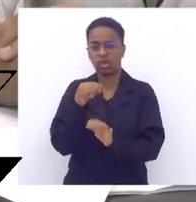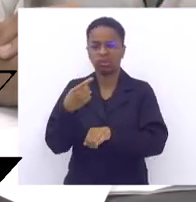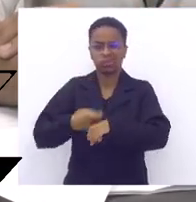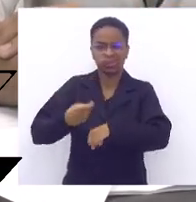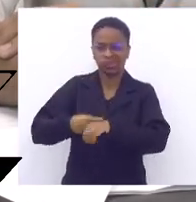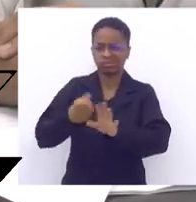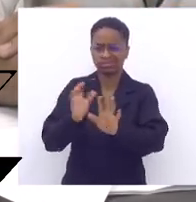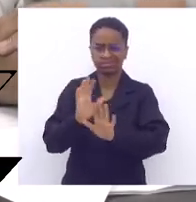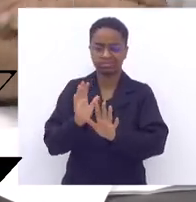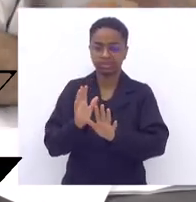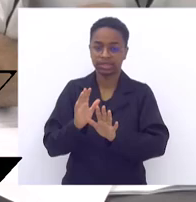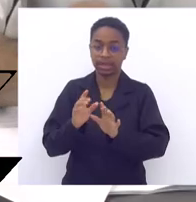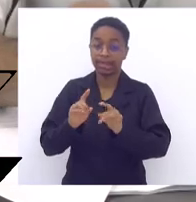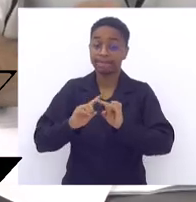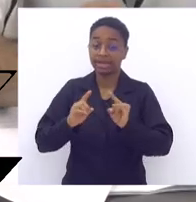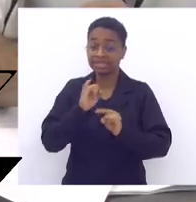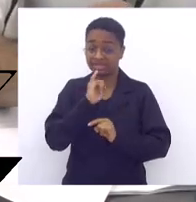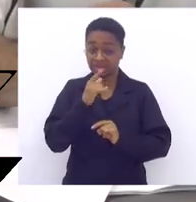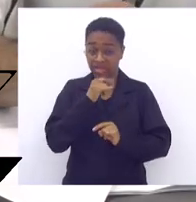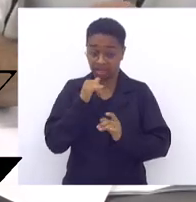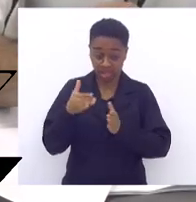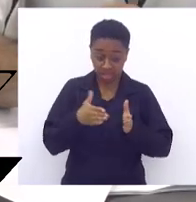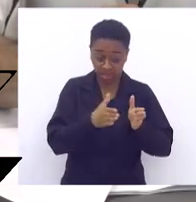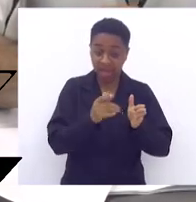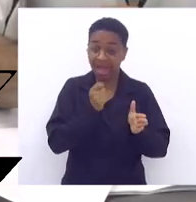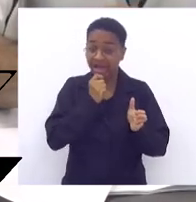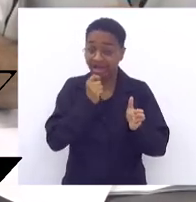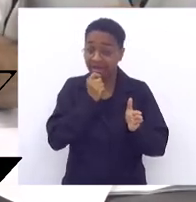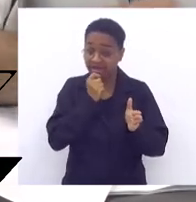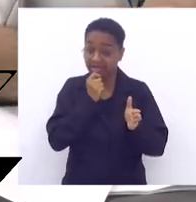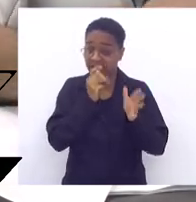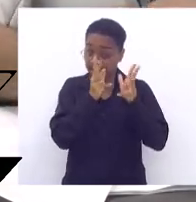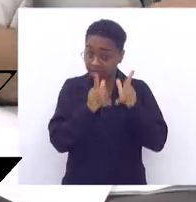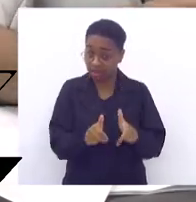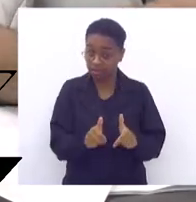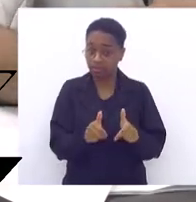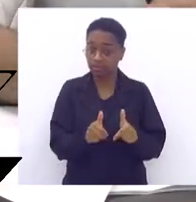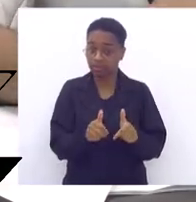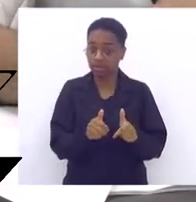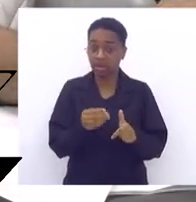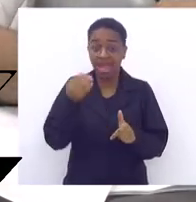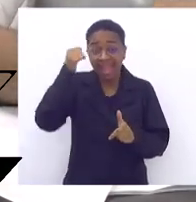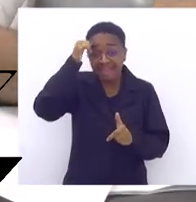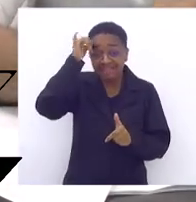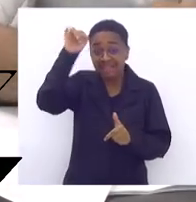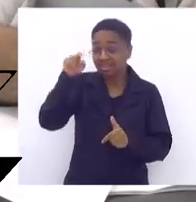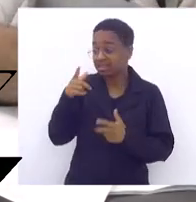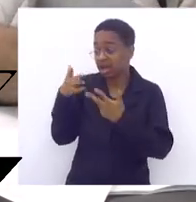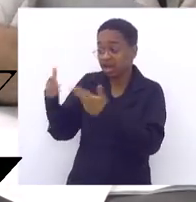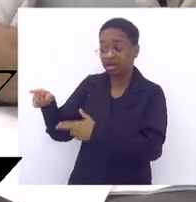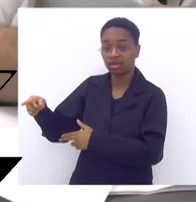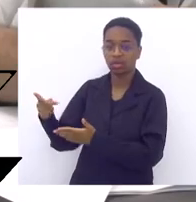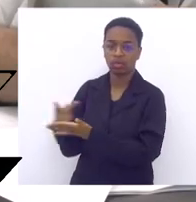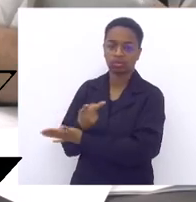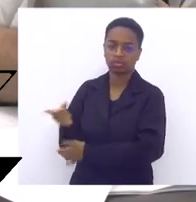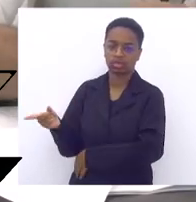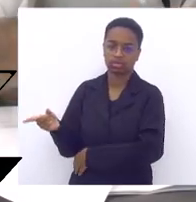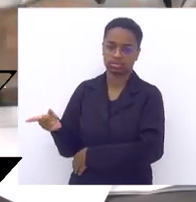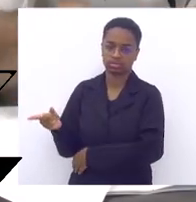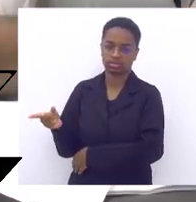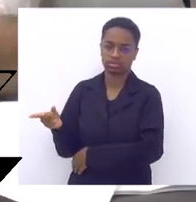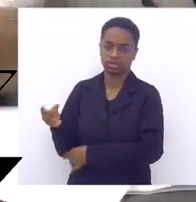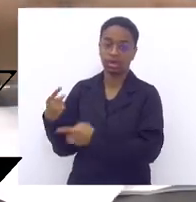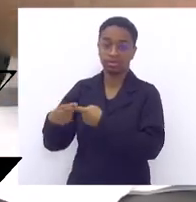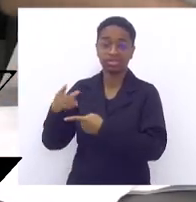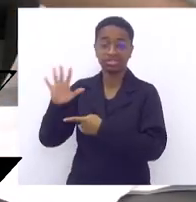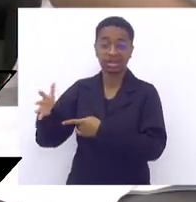engessadas, para que aqueles rios que ainda respiram não sigam o caminho daqueles que estão